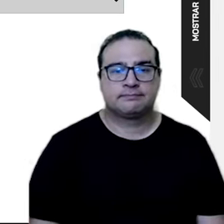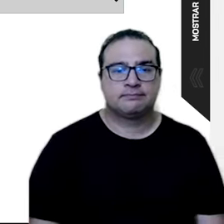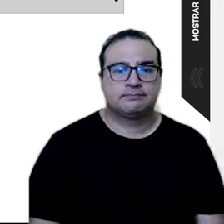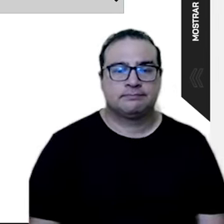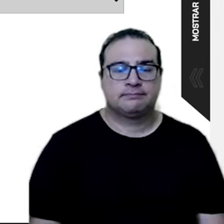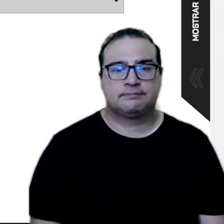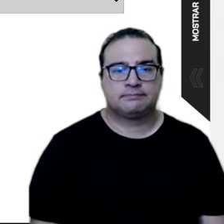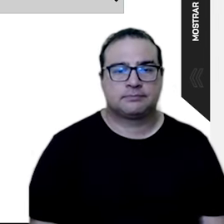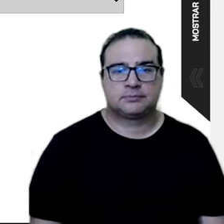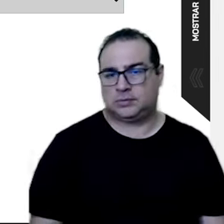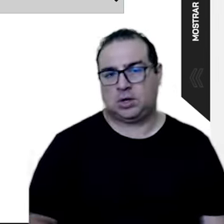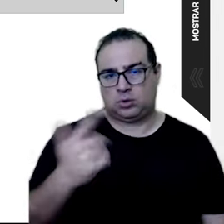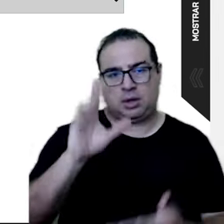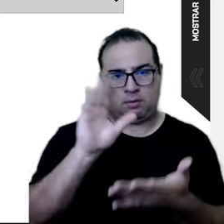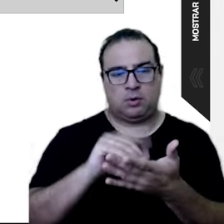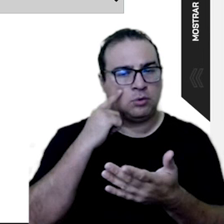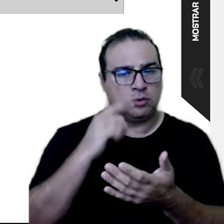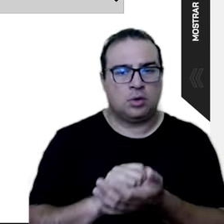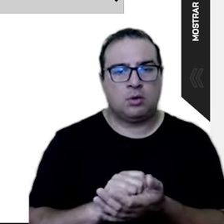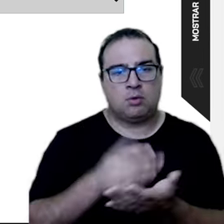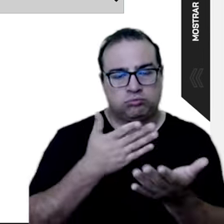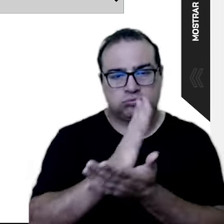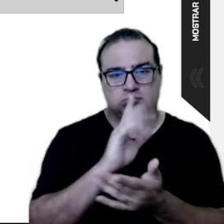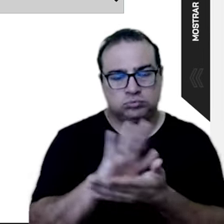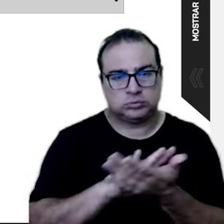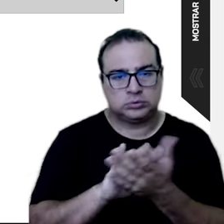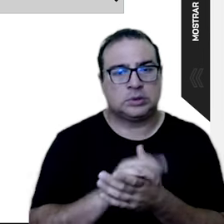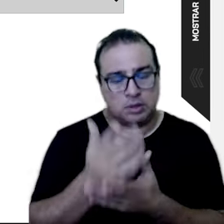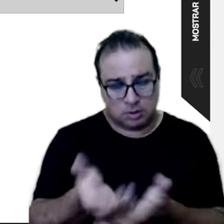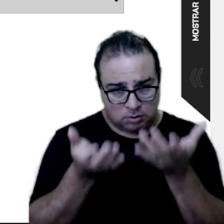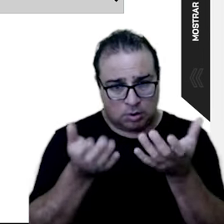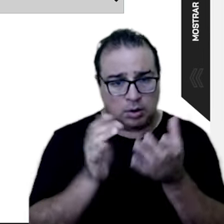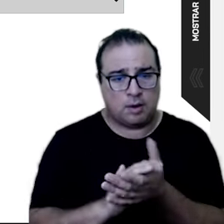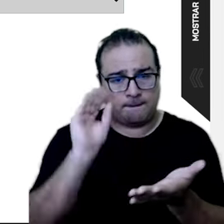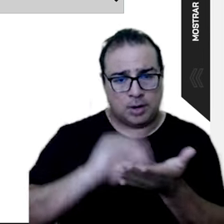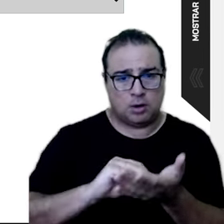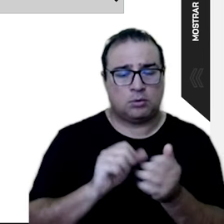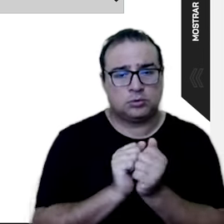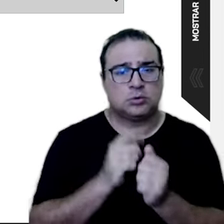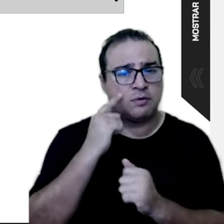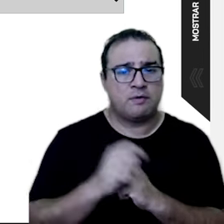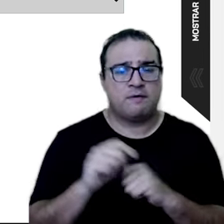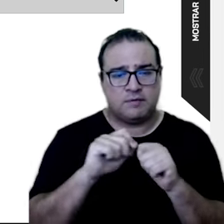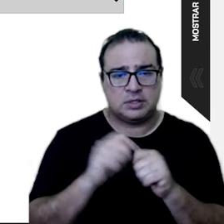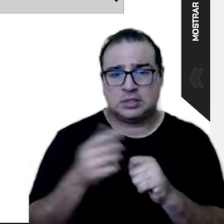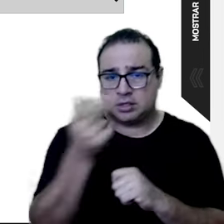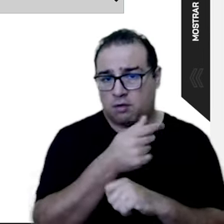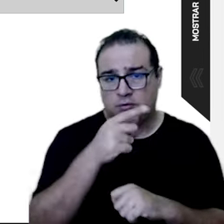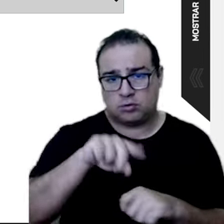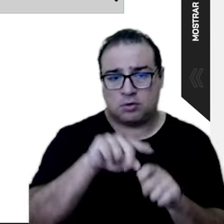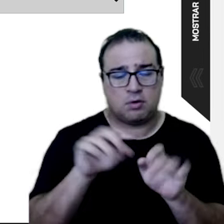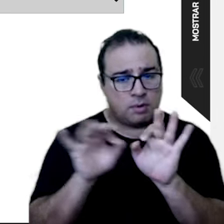ó ele não tá marcado para ser em homologação Então eu quero que eu marco ele aqui vamos ver se ele vai salvar pra